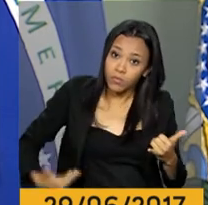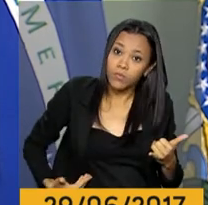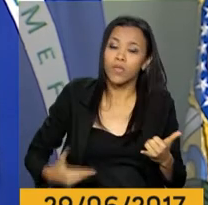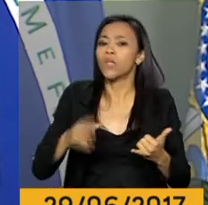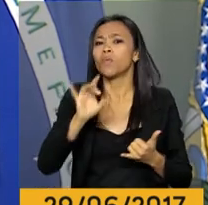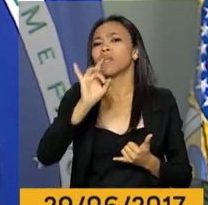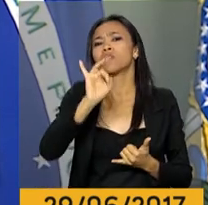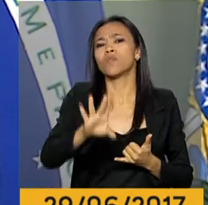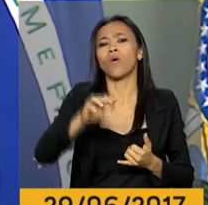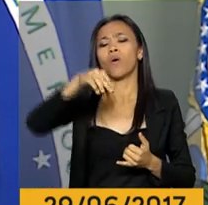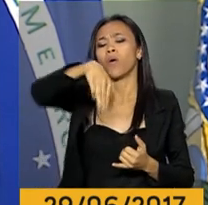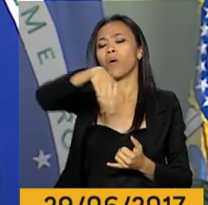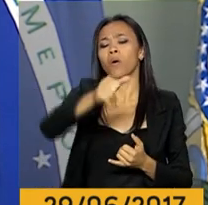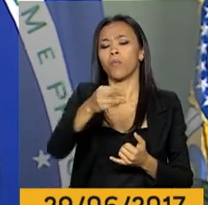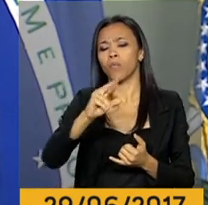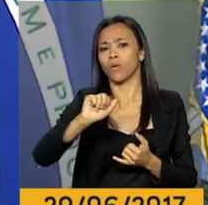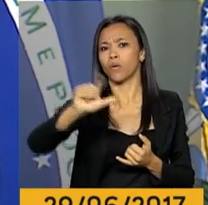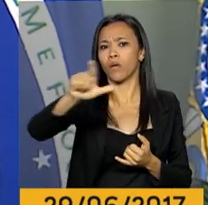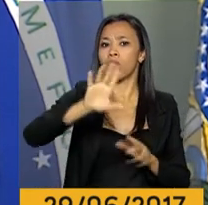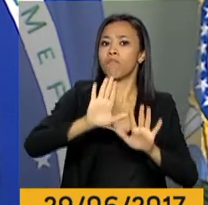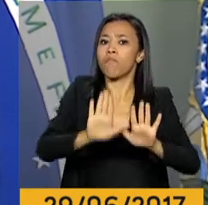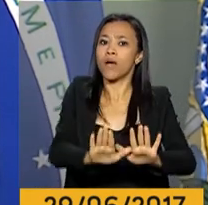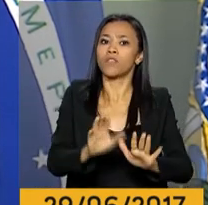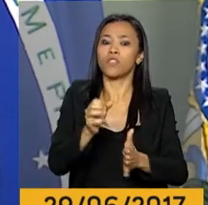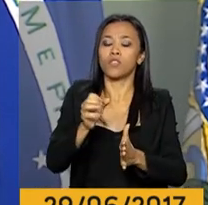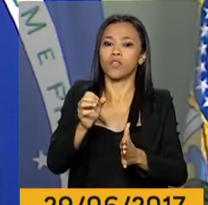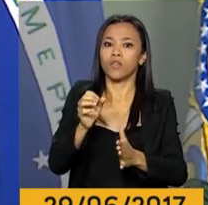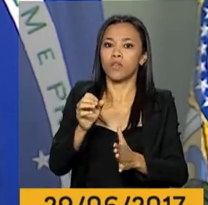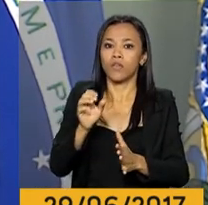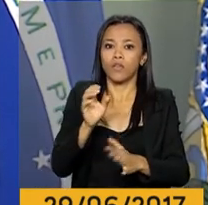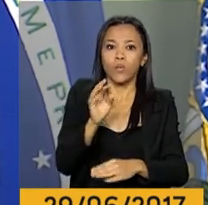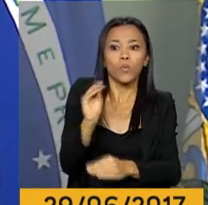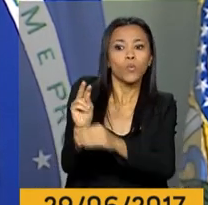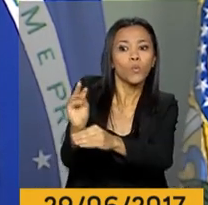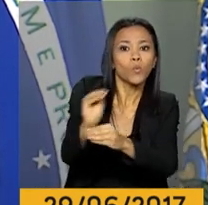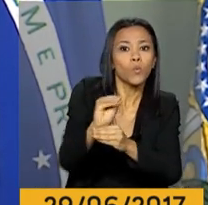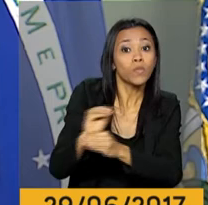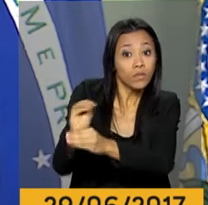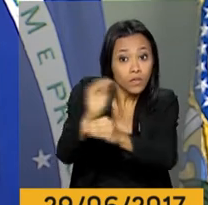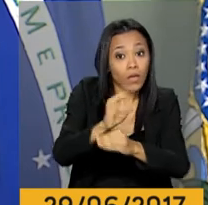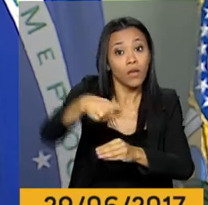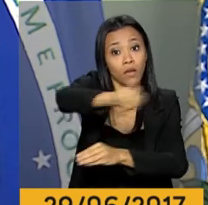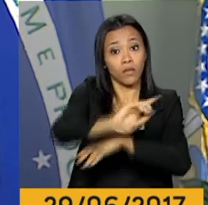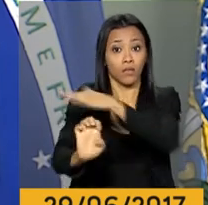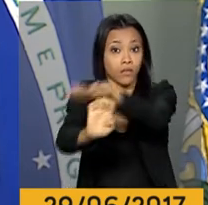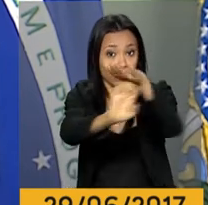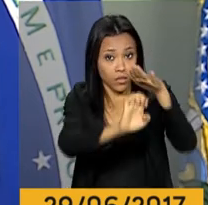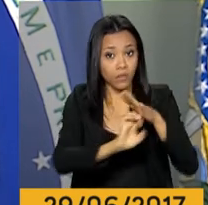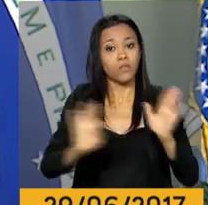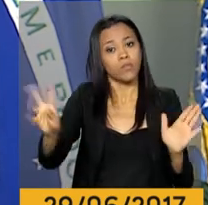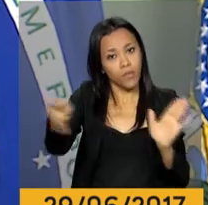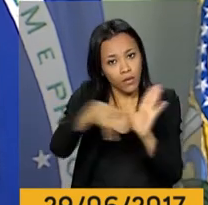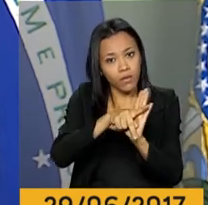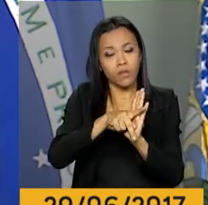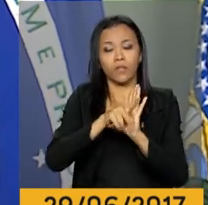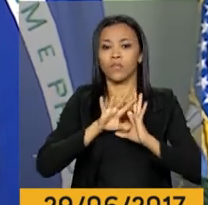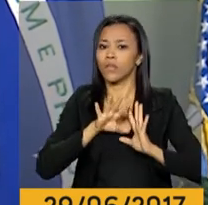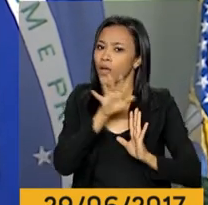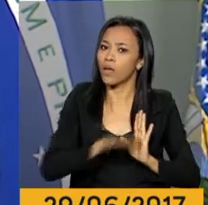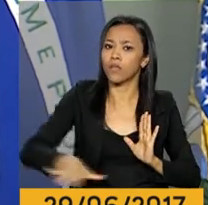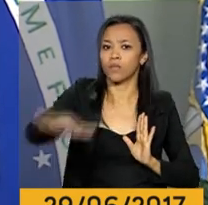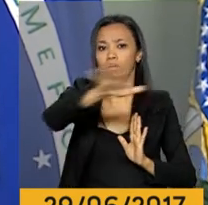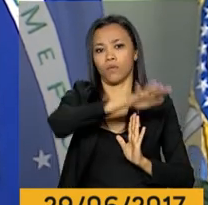de salvar um patrimônio que pertence a todos os brasileiros salvar e cultivar